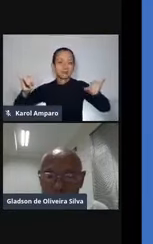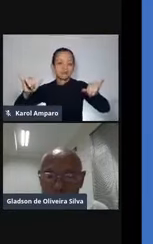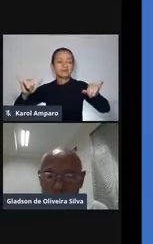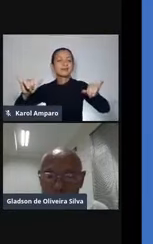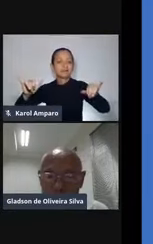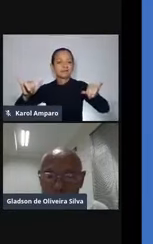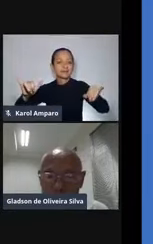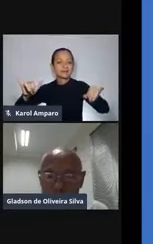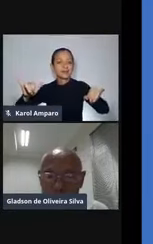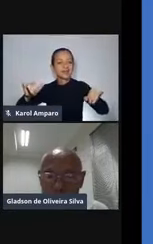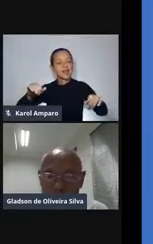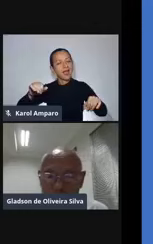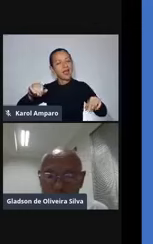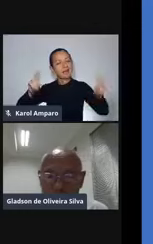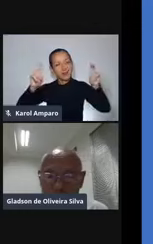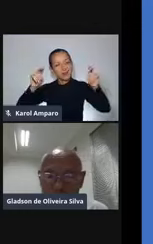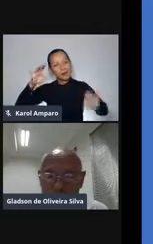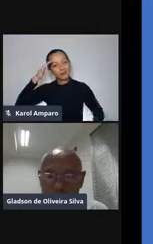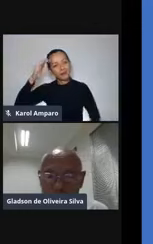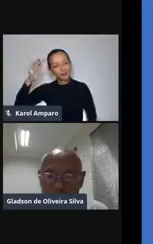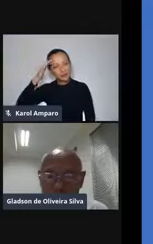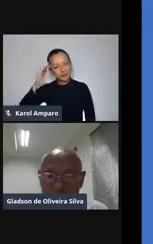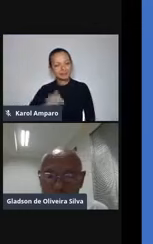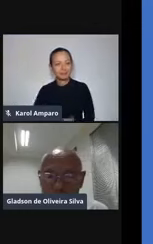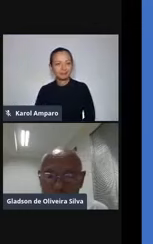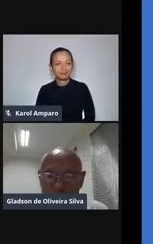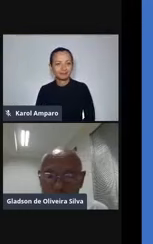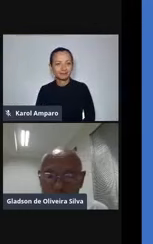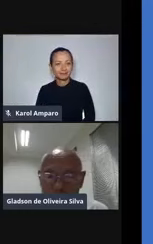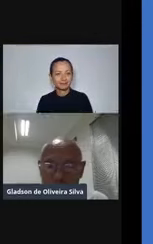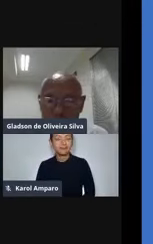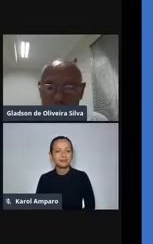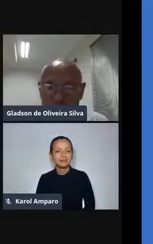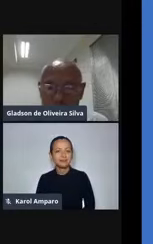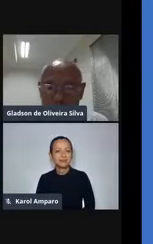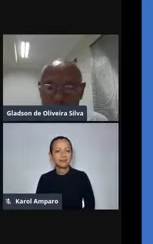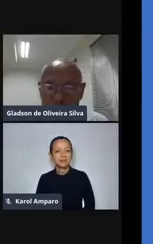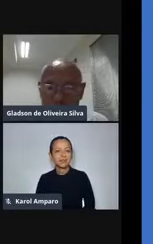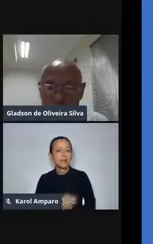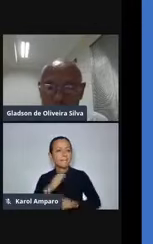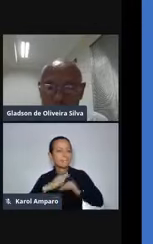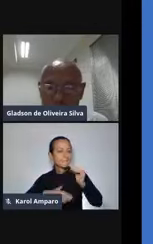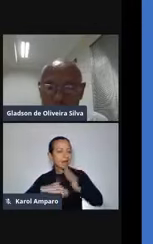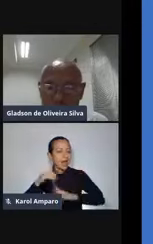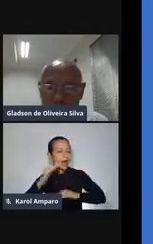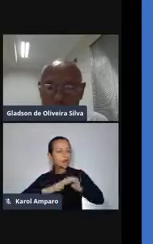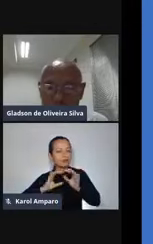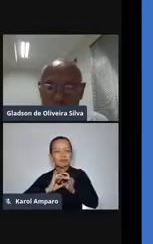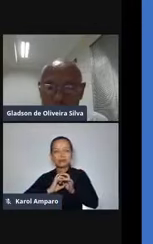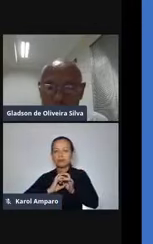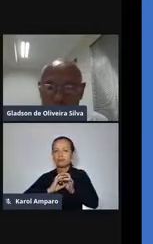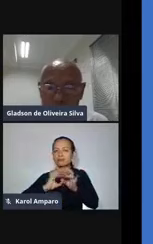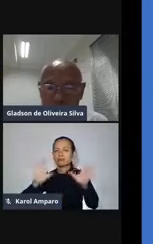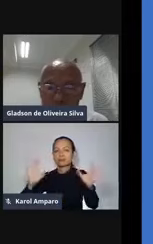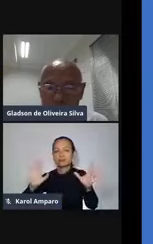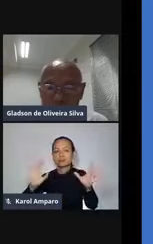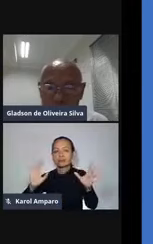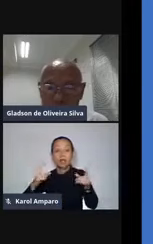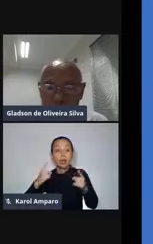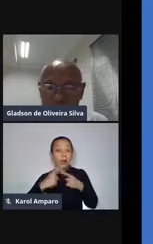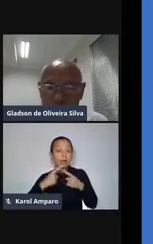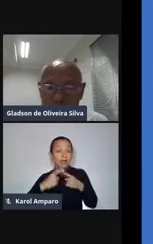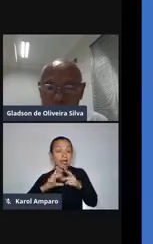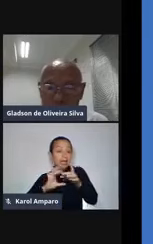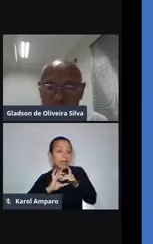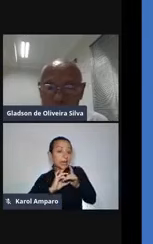nós falamos aqui. Projetar a liberdade, esquecendo que, lembrando sempre que liberdade não é libertinagem,